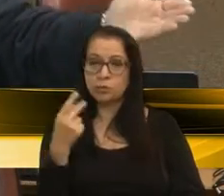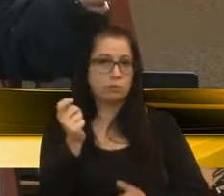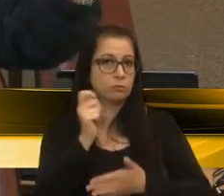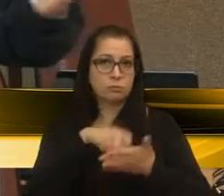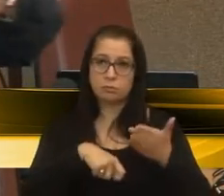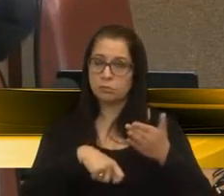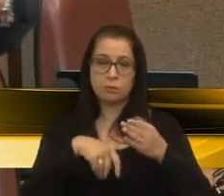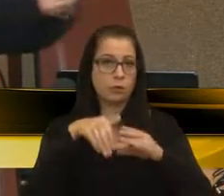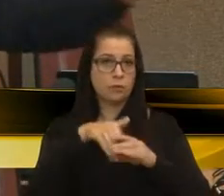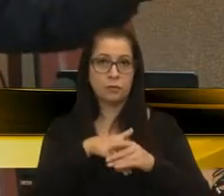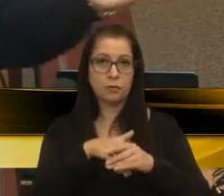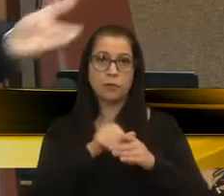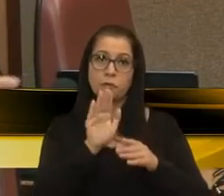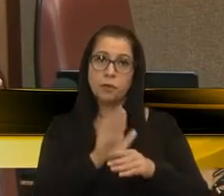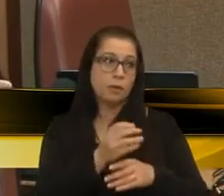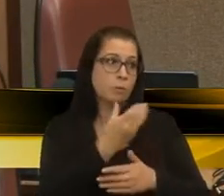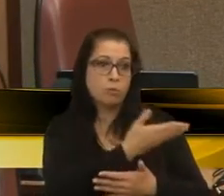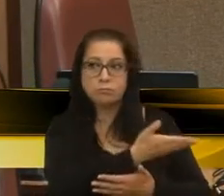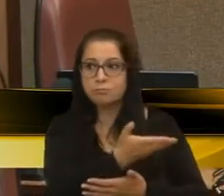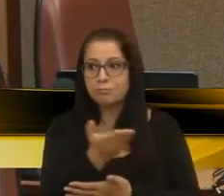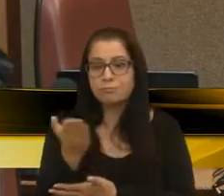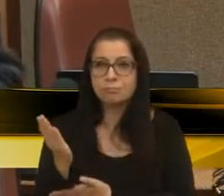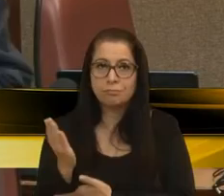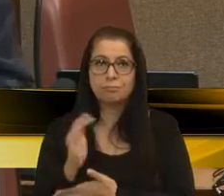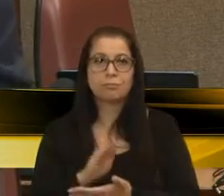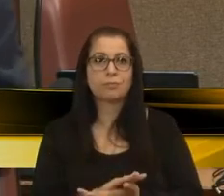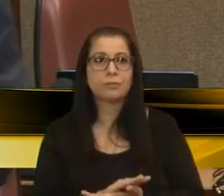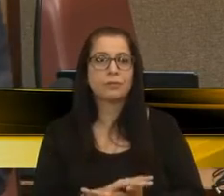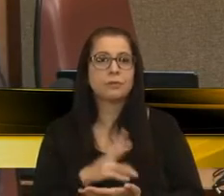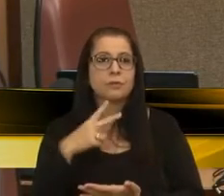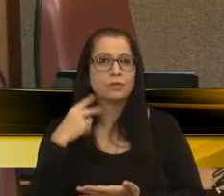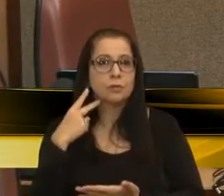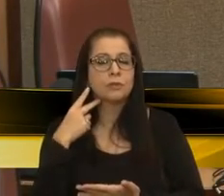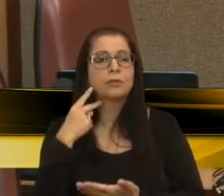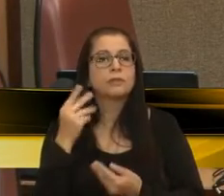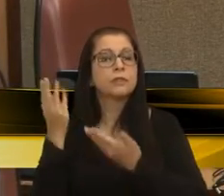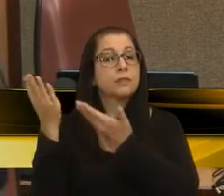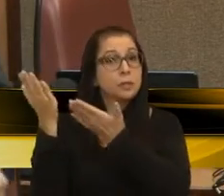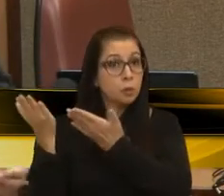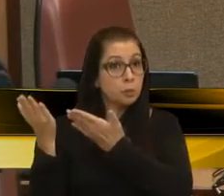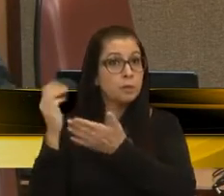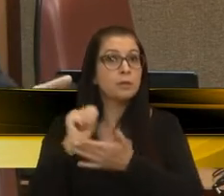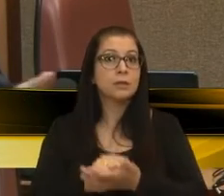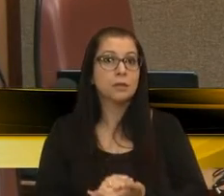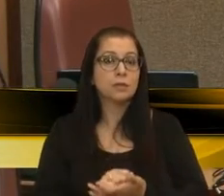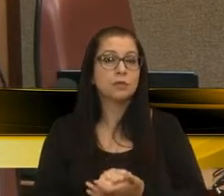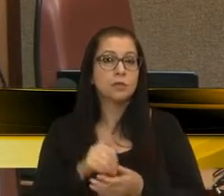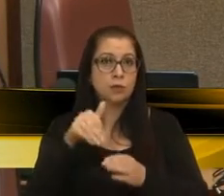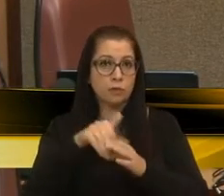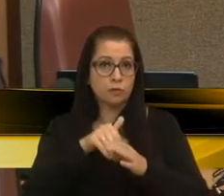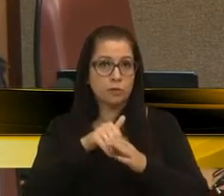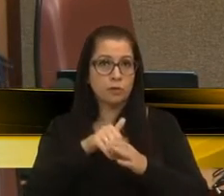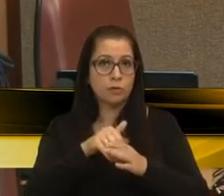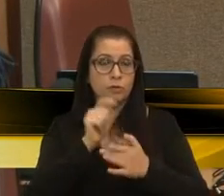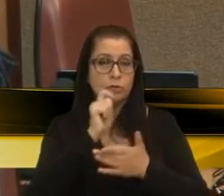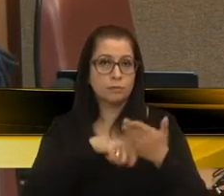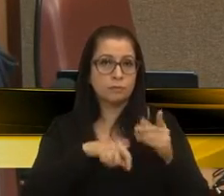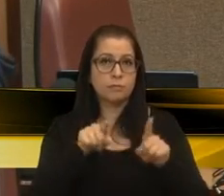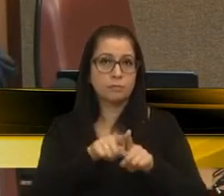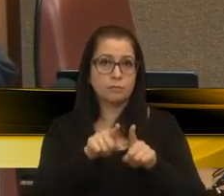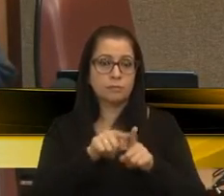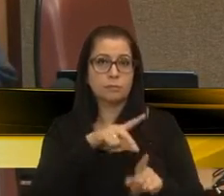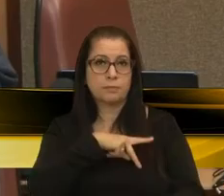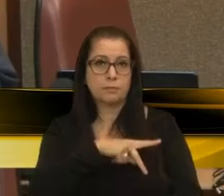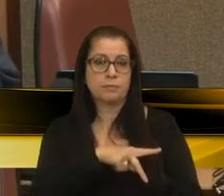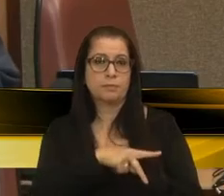voto, mas tenho certeza que ficará de bom tamanho os nobres pares fazerem essa homenagem. Mas justamente o voto que protocolei, presidente, também, um